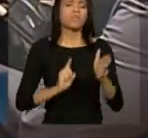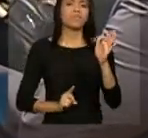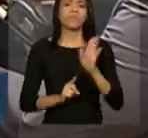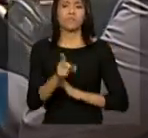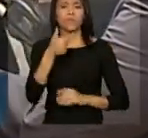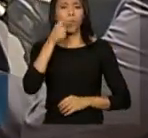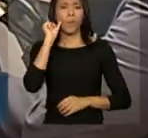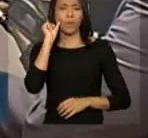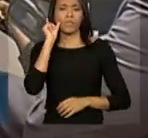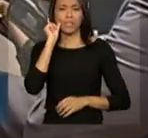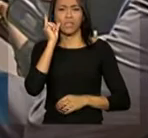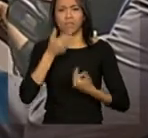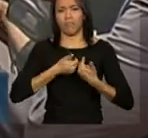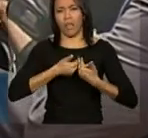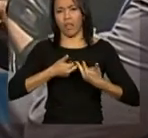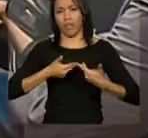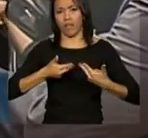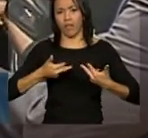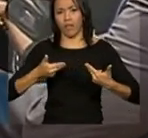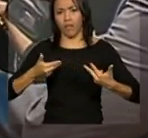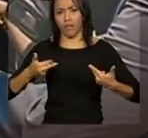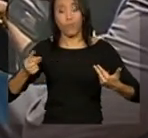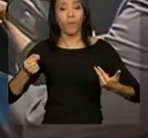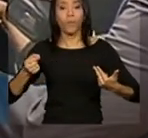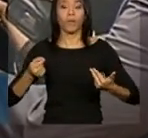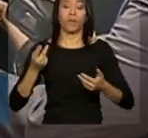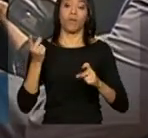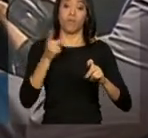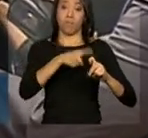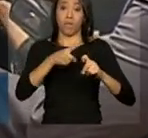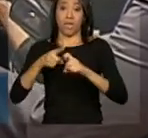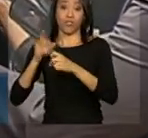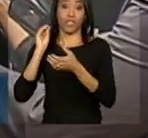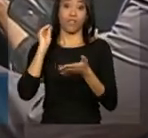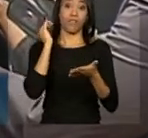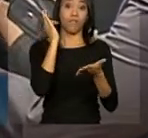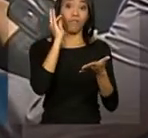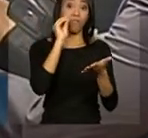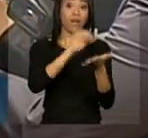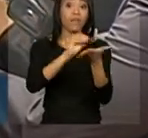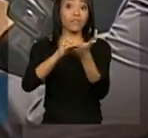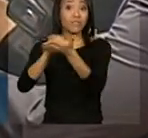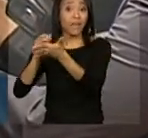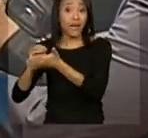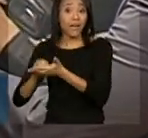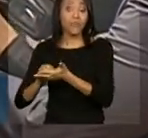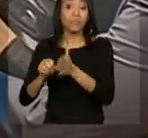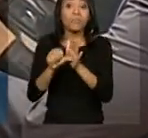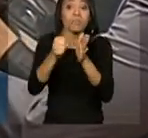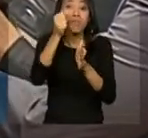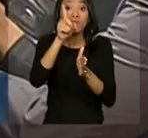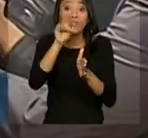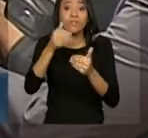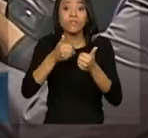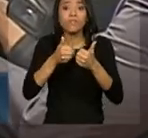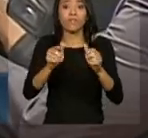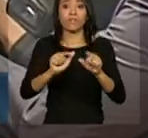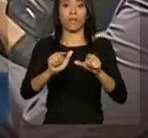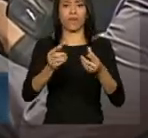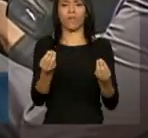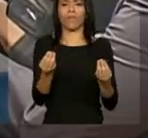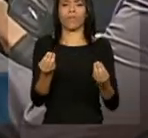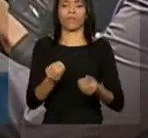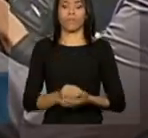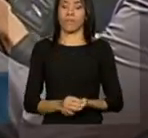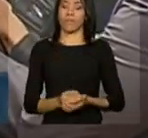vários registros de médicos que faltaram no primeiro dia de trabalho como que o ministério da saúde vai atuar em